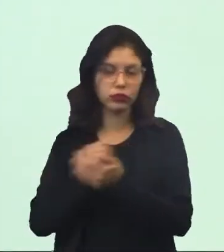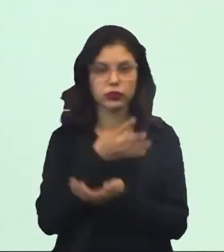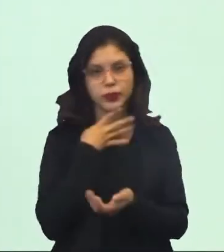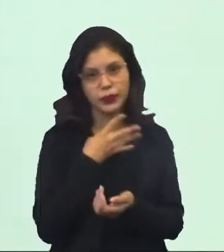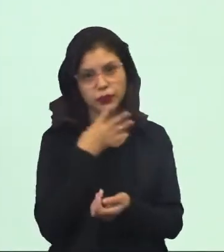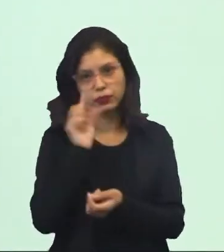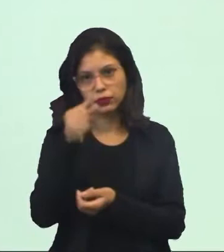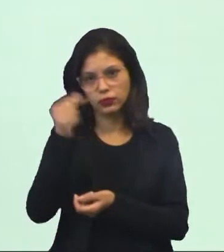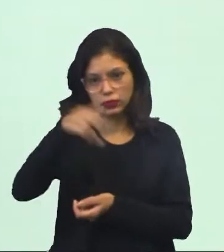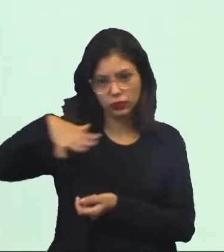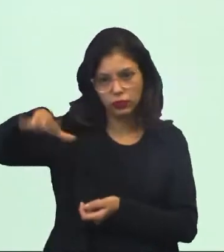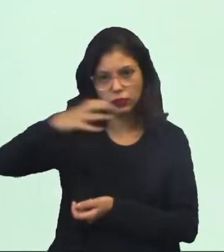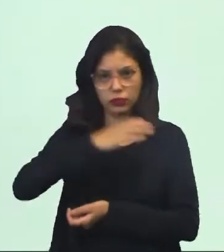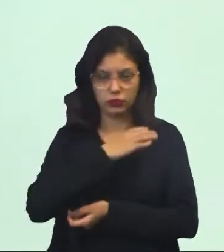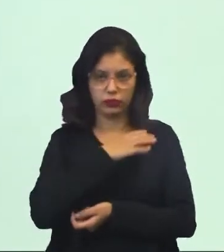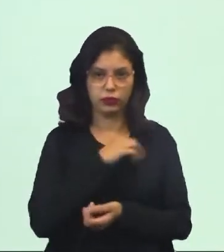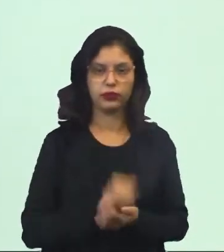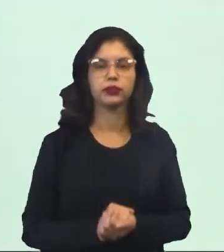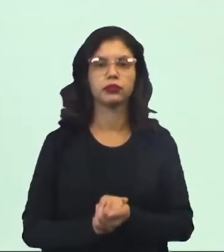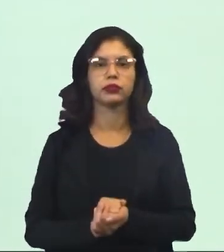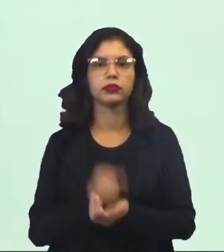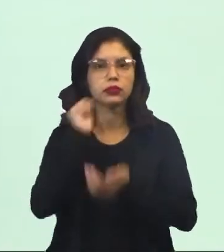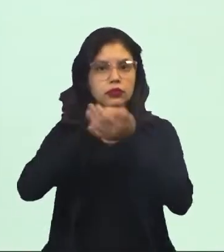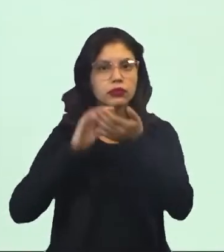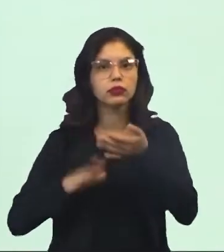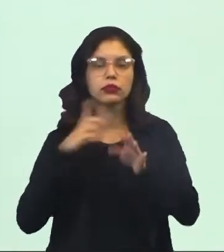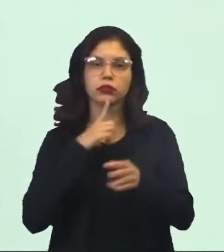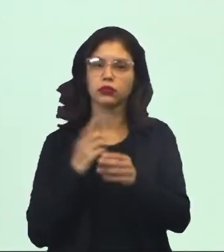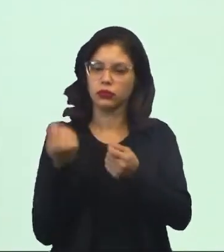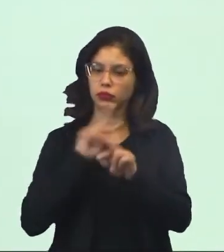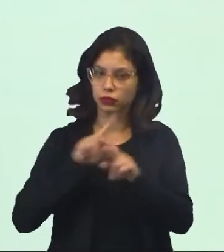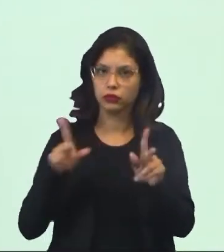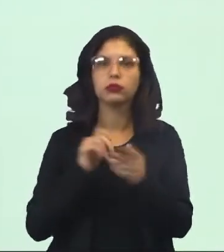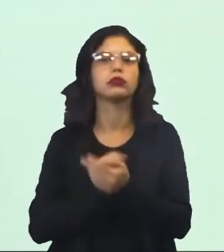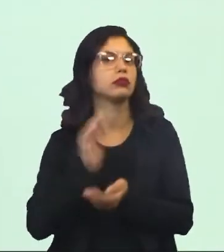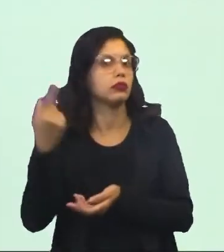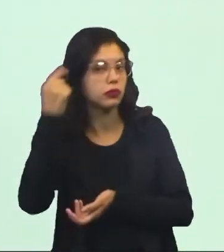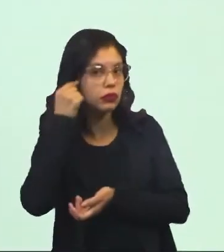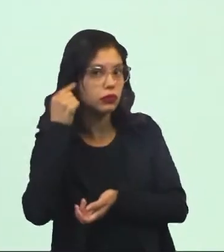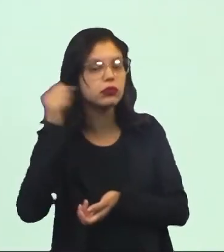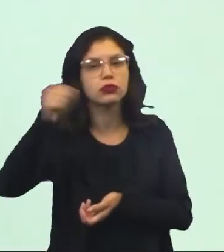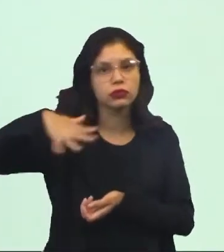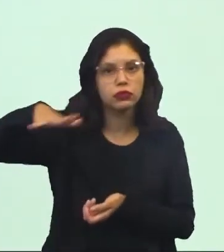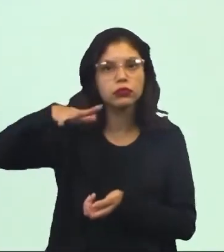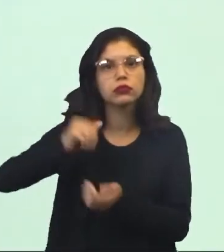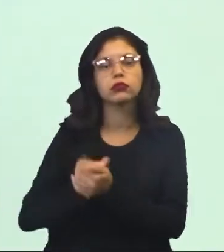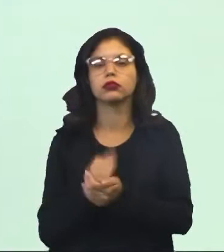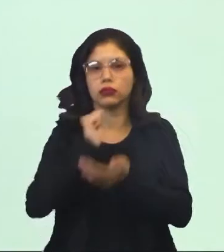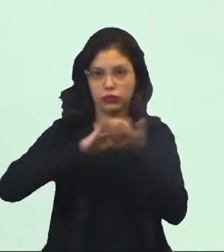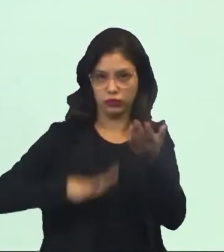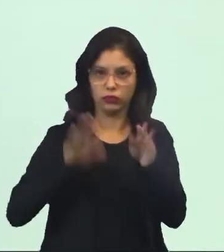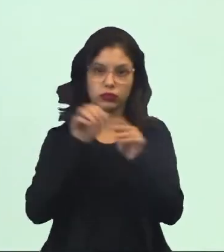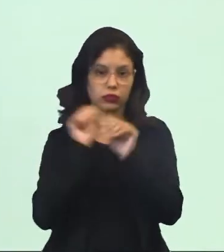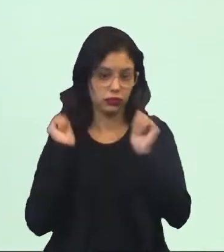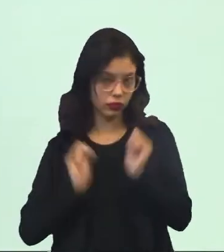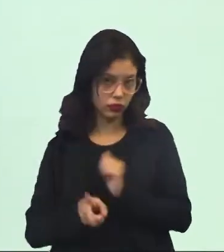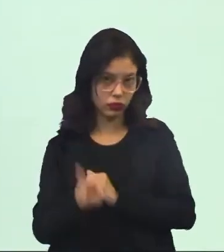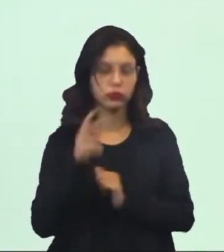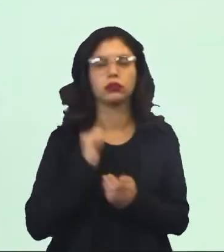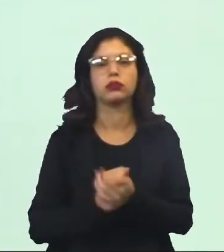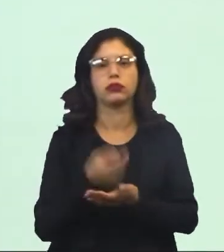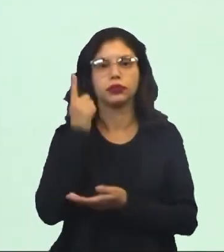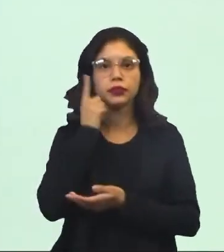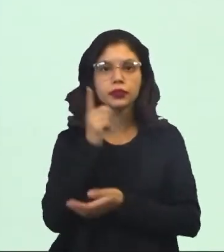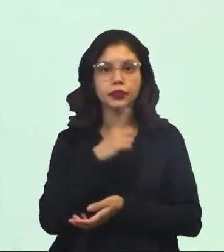conhecemos um pouquinho sobre campo e cidade, que as atividades elas são diferentes. Quando pensamos no campo, as atividades elas costumam